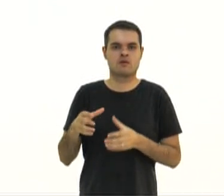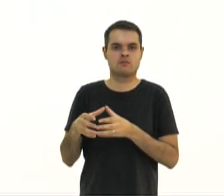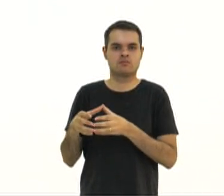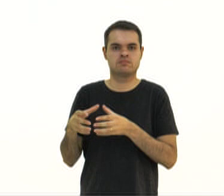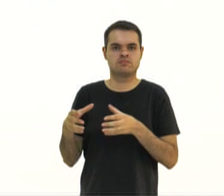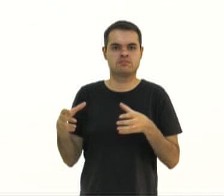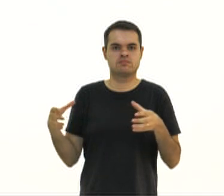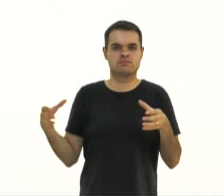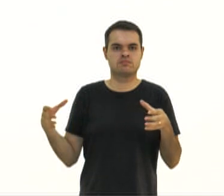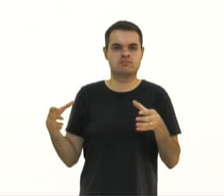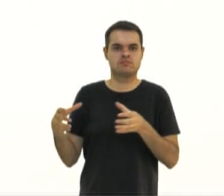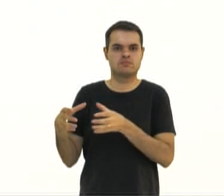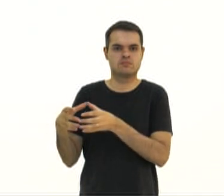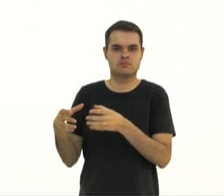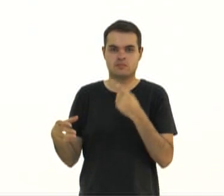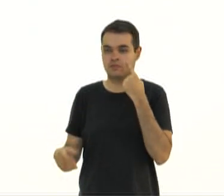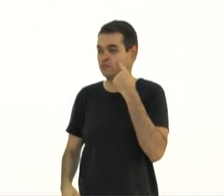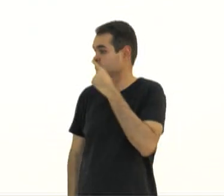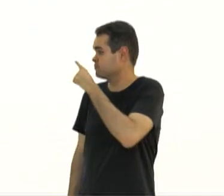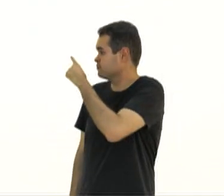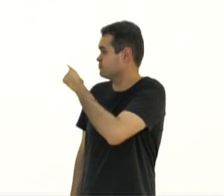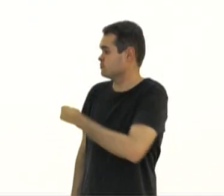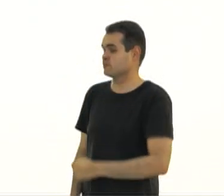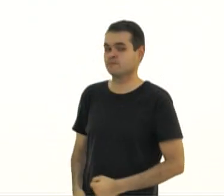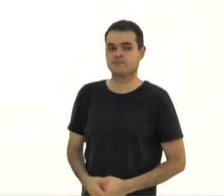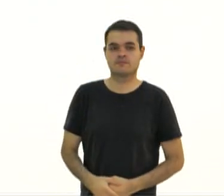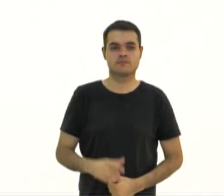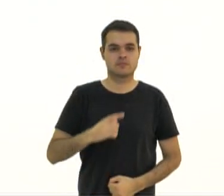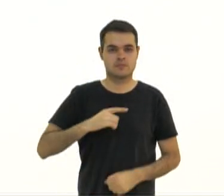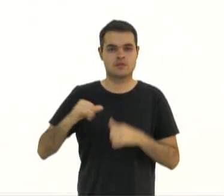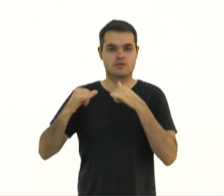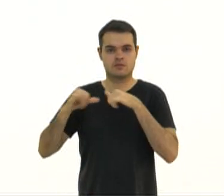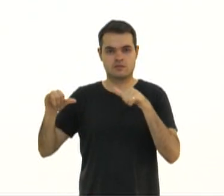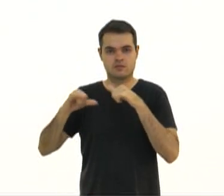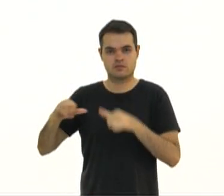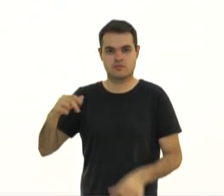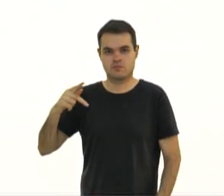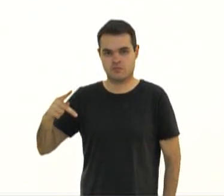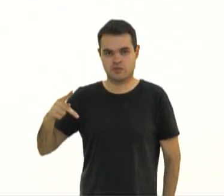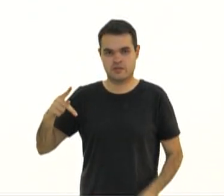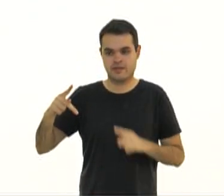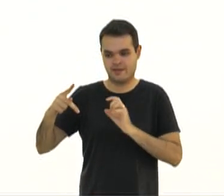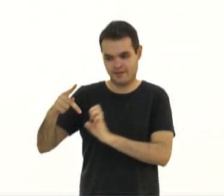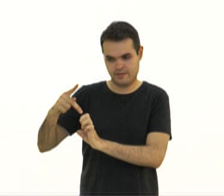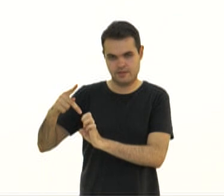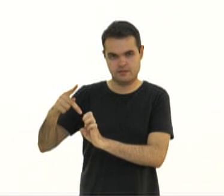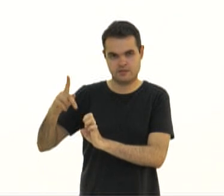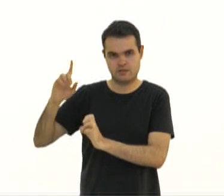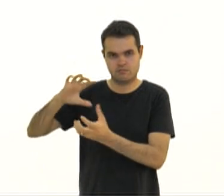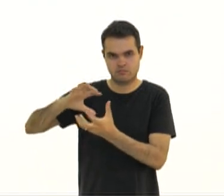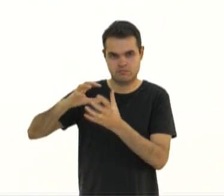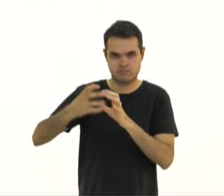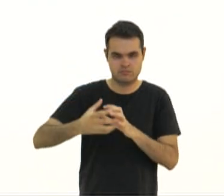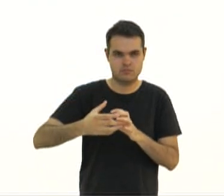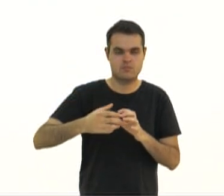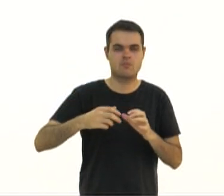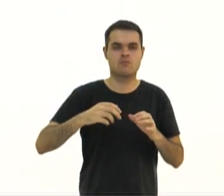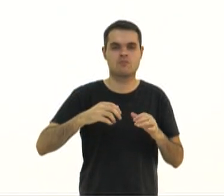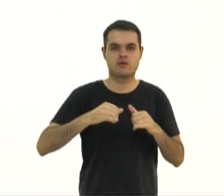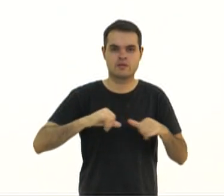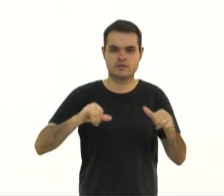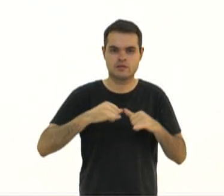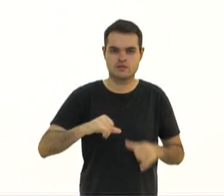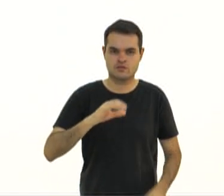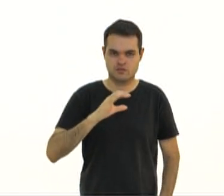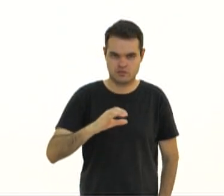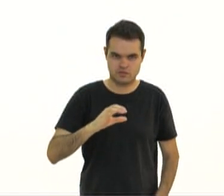mostrada aqui mostra bem isso, que você tem a energia potencial elástica e ela é convertida para energia cinética,